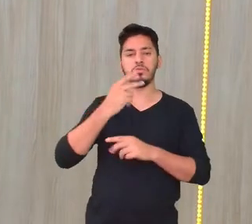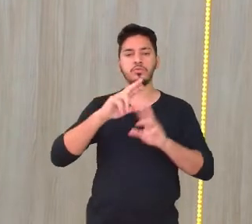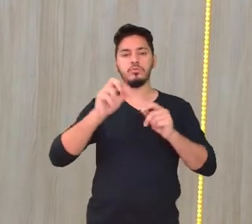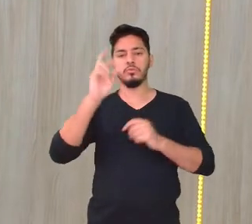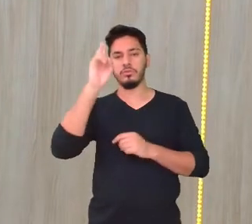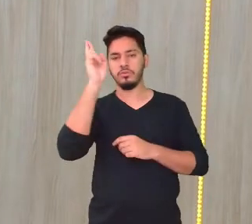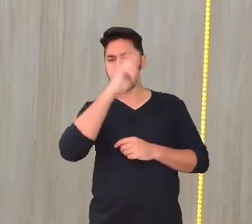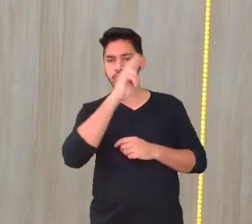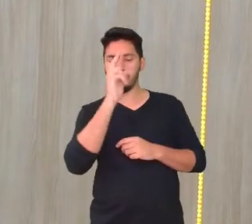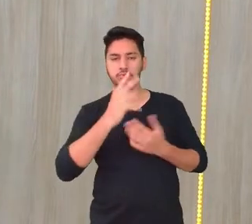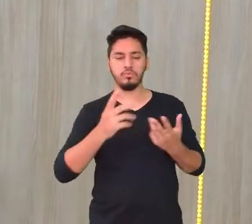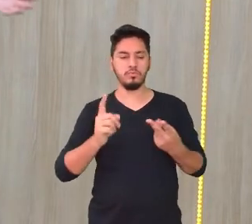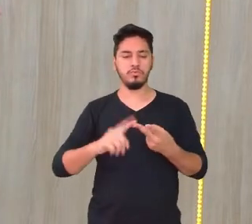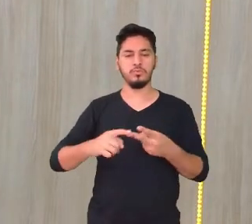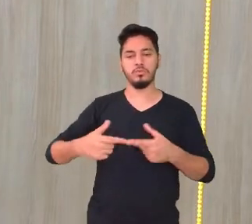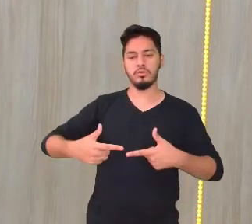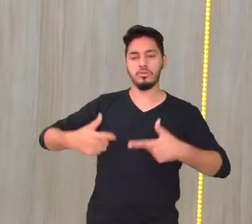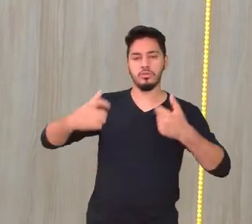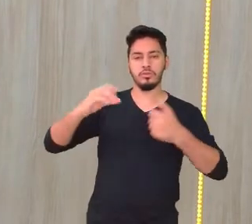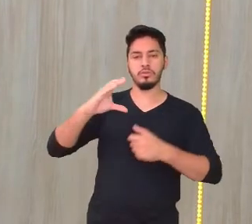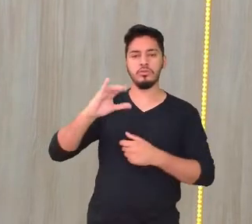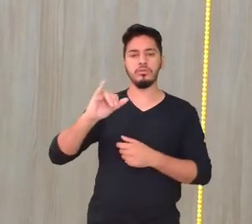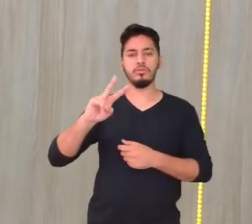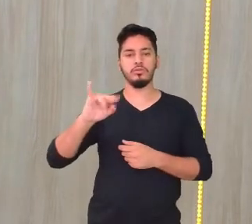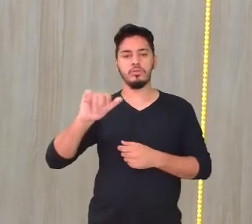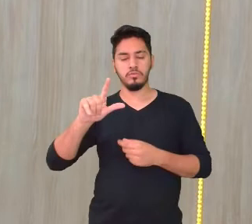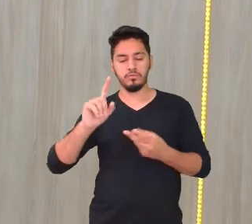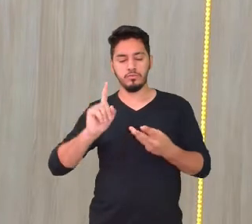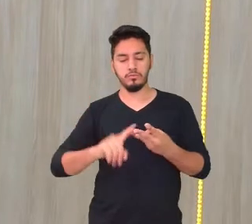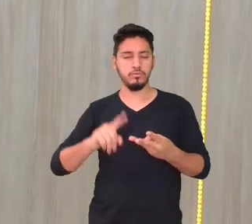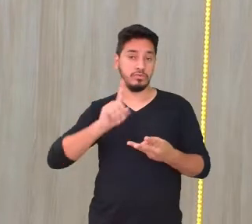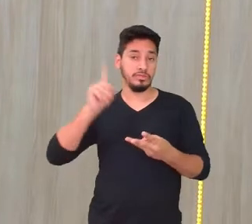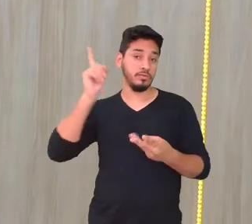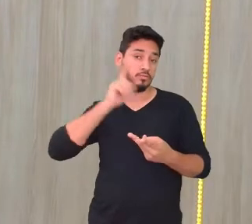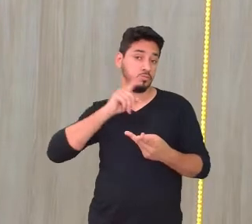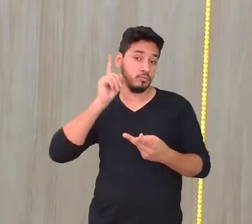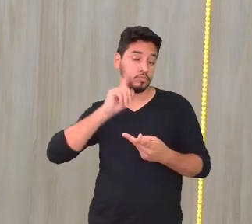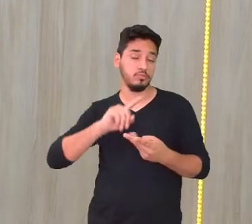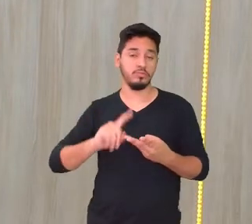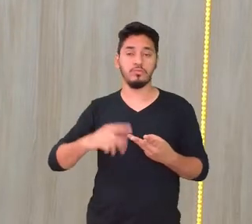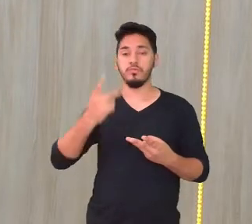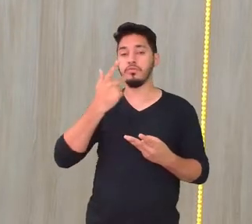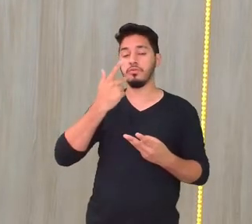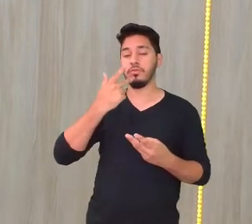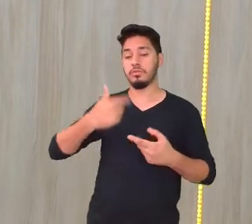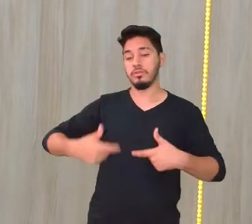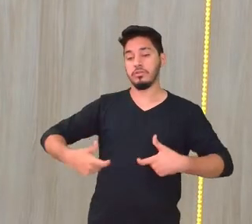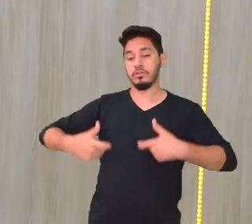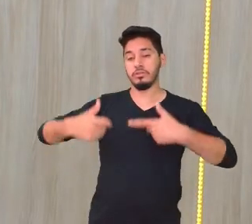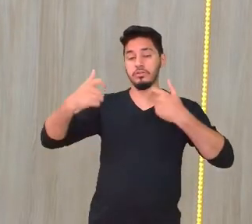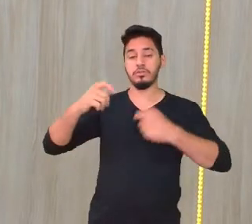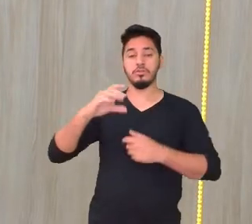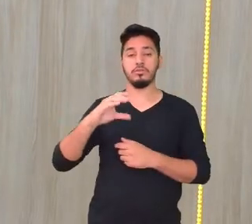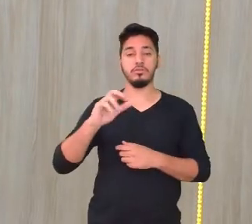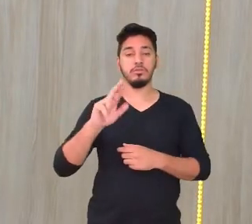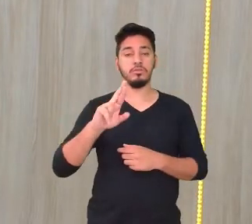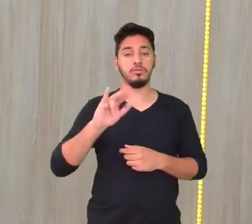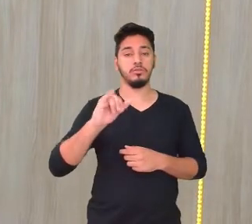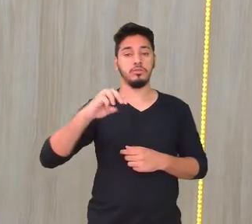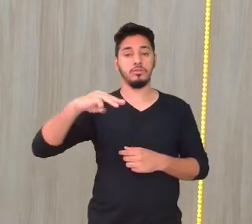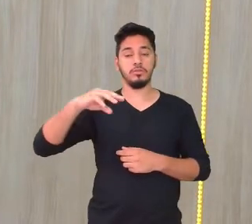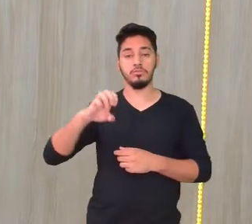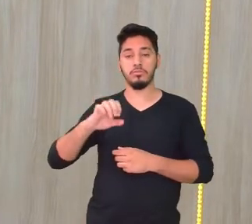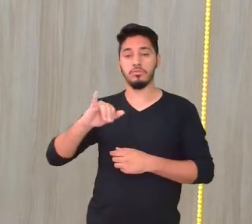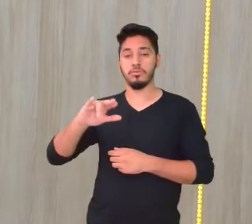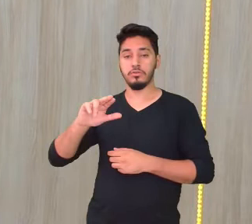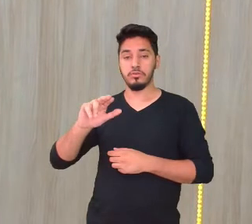falando da Guerra Civil Americana, falando, né, da Batalha da Crimeia, né?